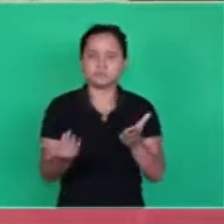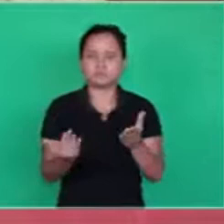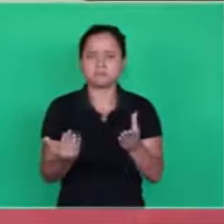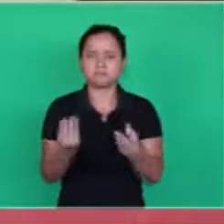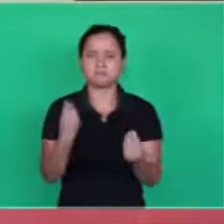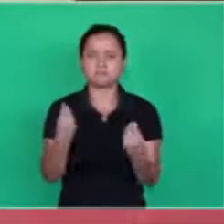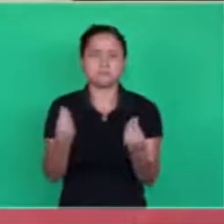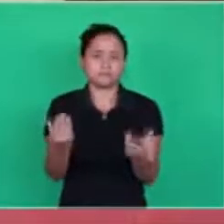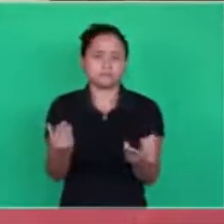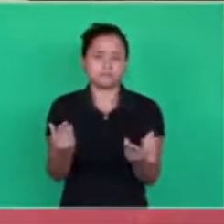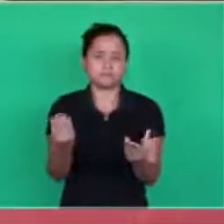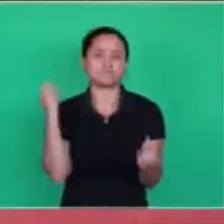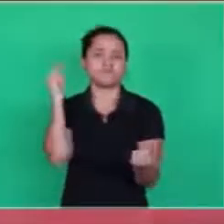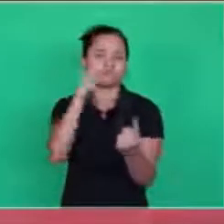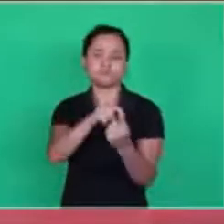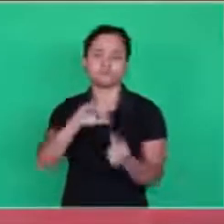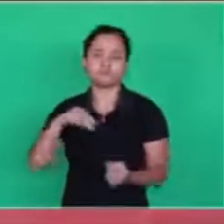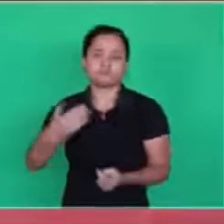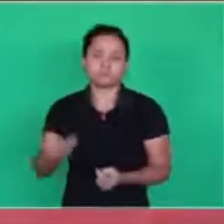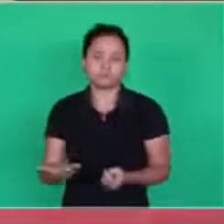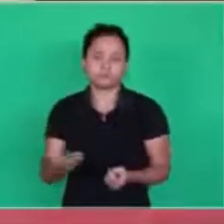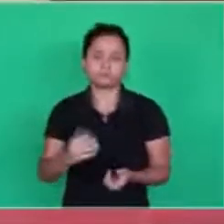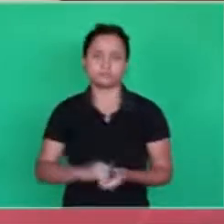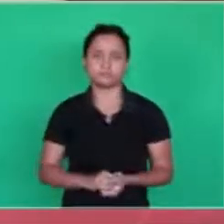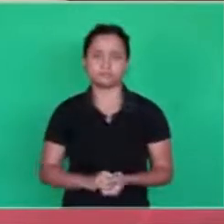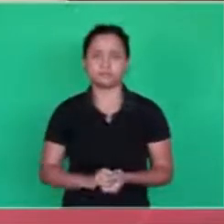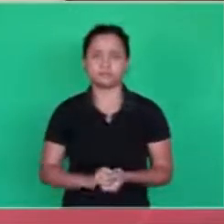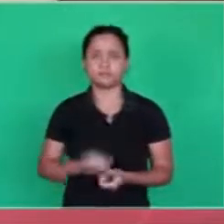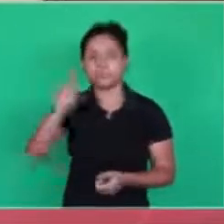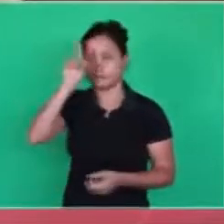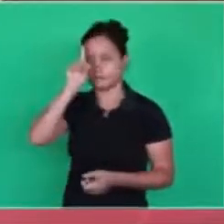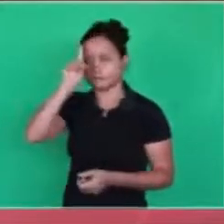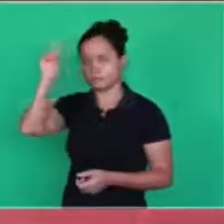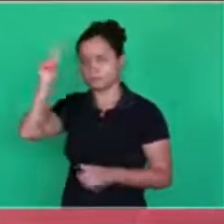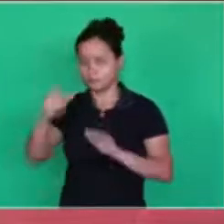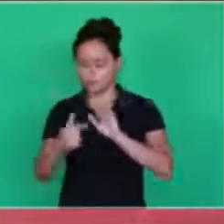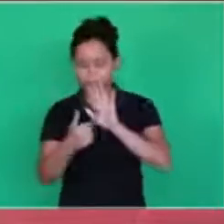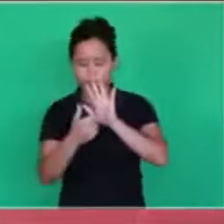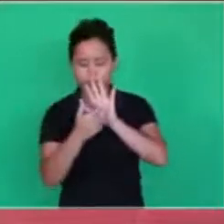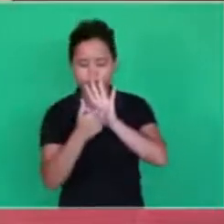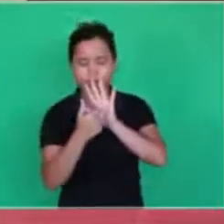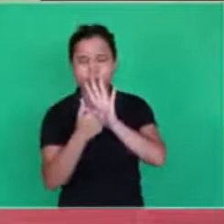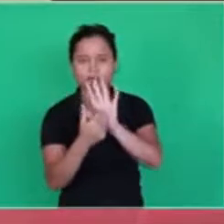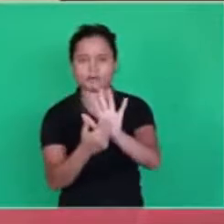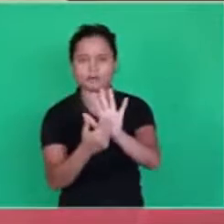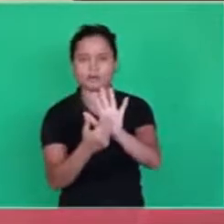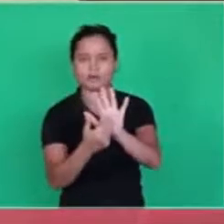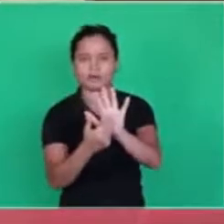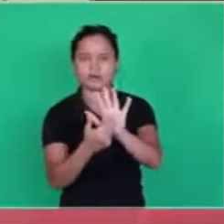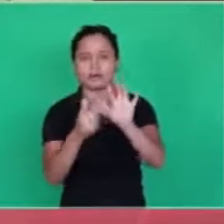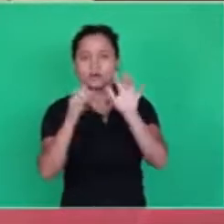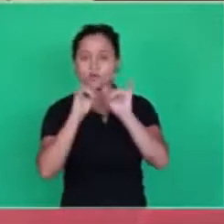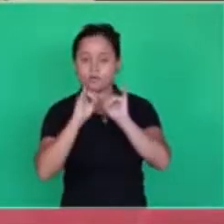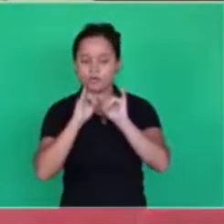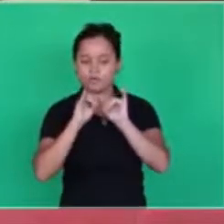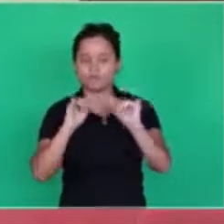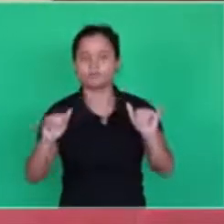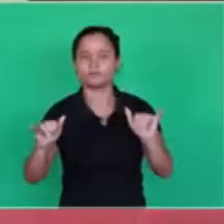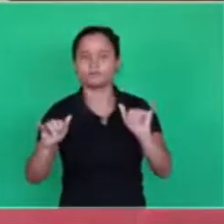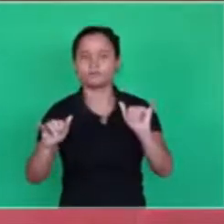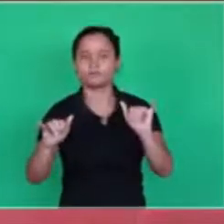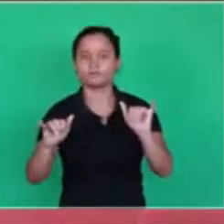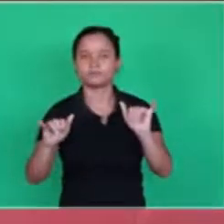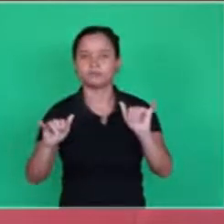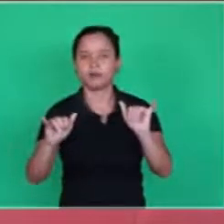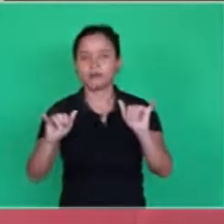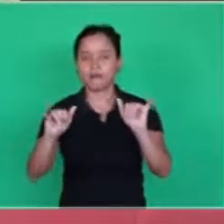nós vamos ver. Então, Deus transmite a sua palavra. Deus transmite a sua sabedoria. Então,